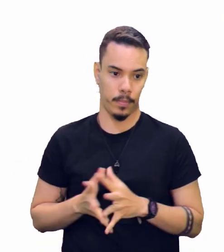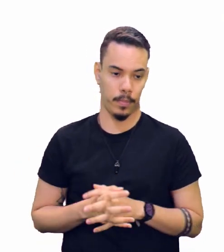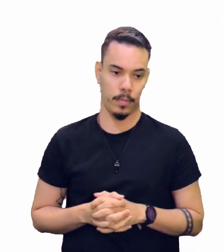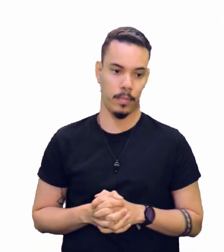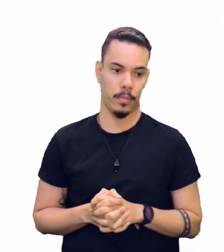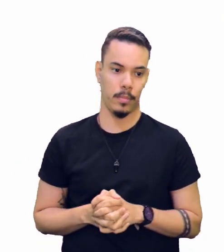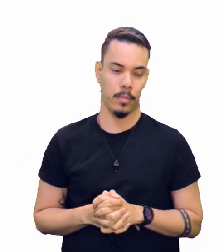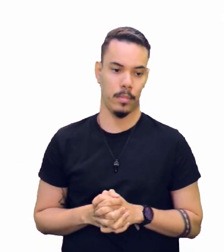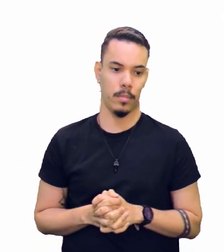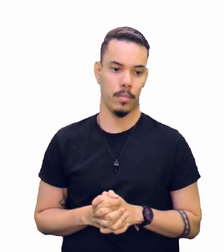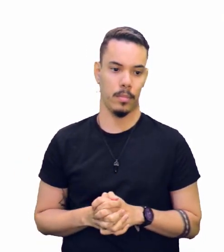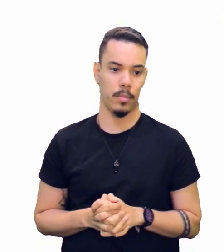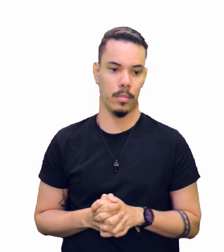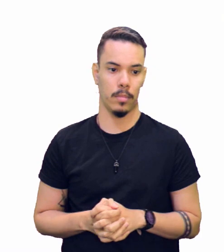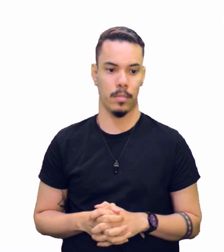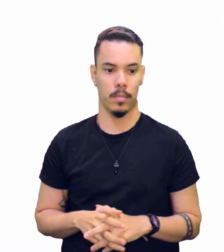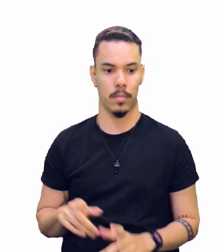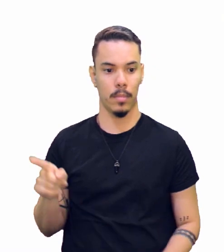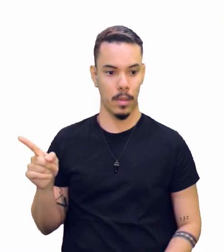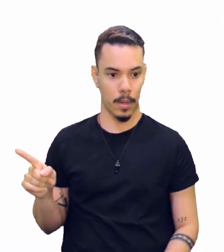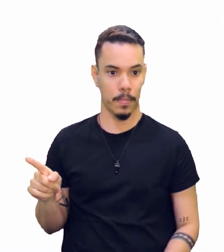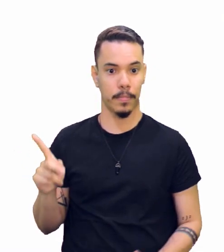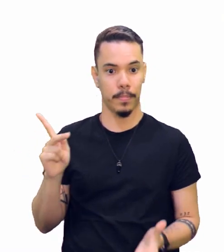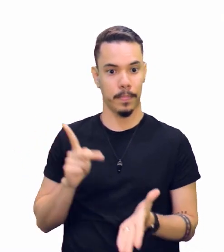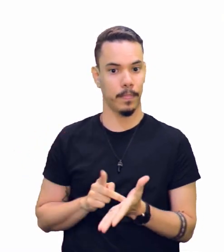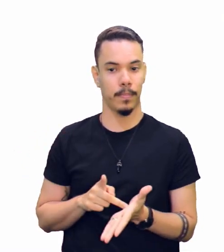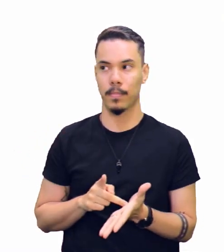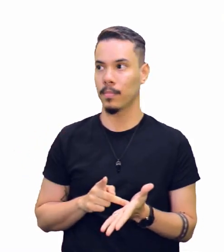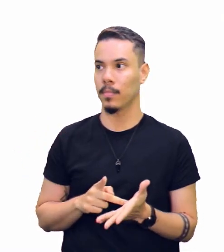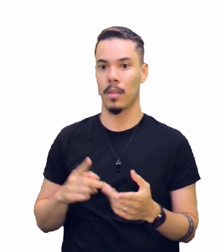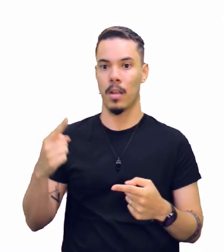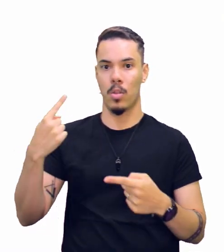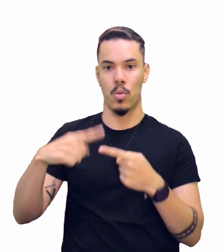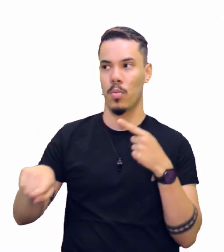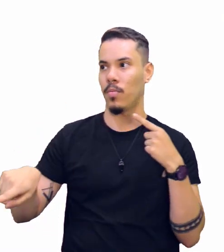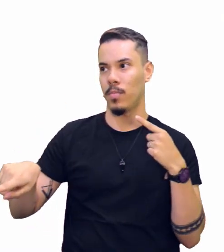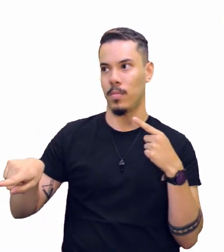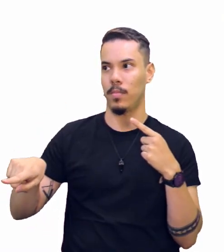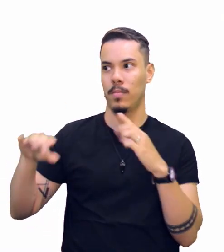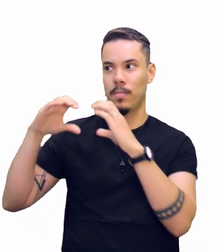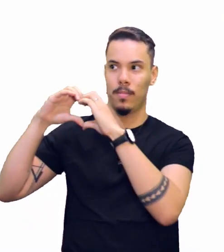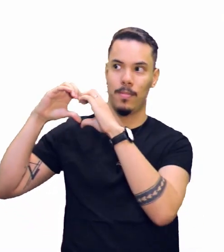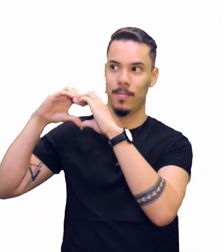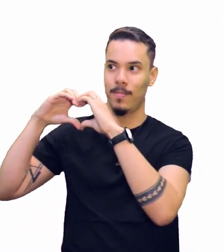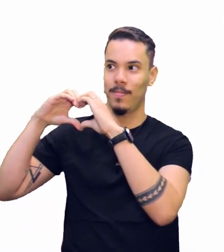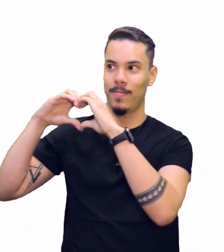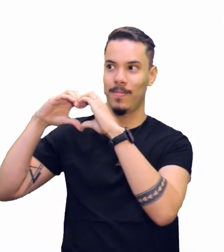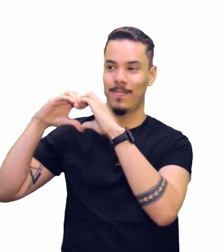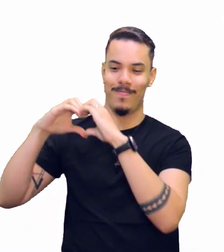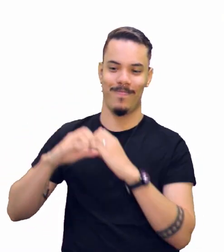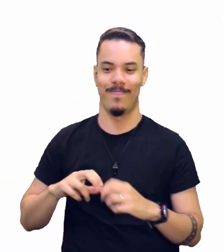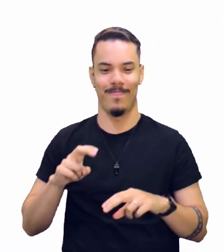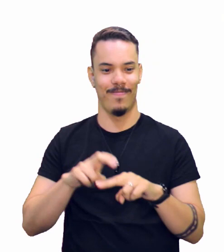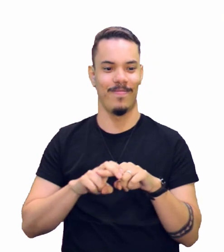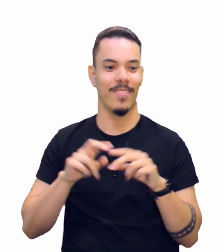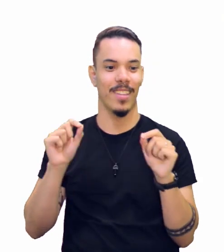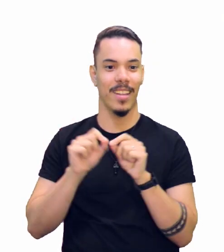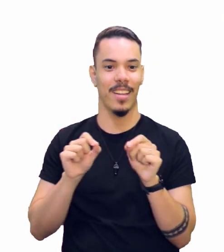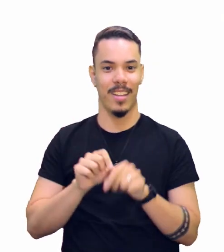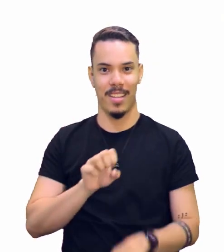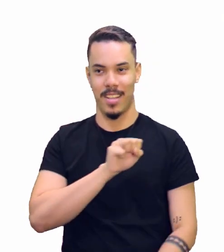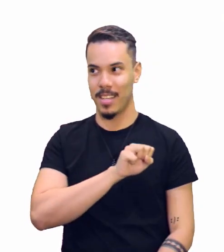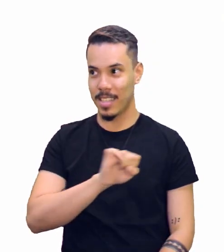ã o don't like que na verdade não faz muito sentido pelo simples fato de que se eu